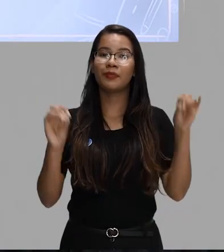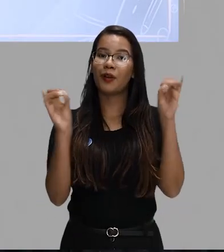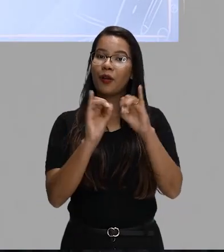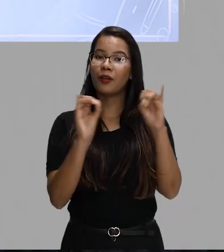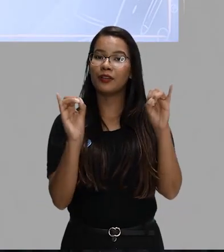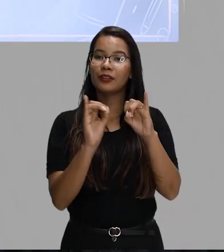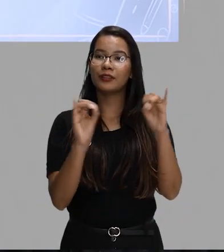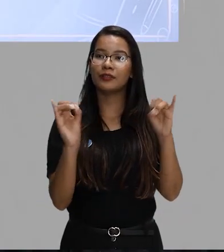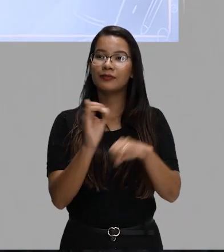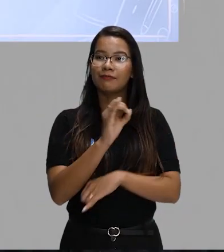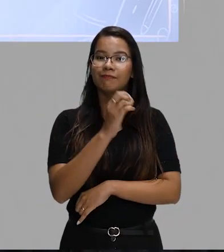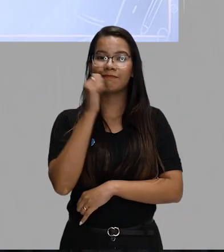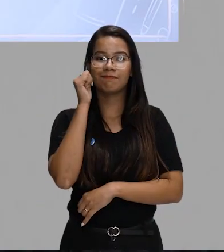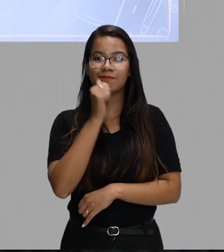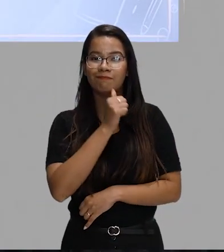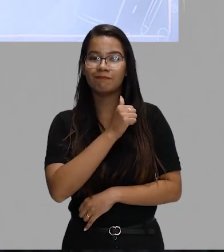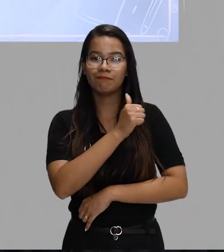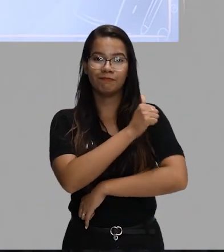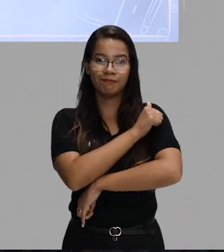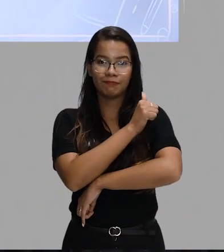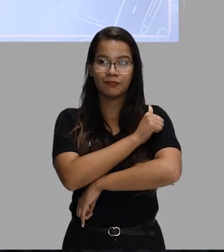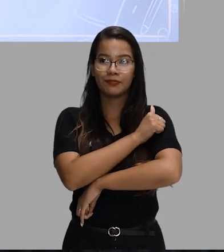Olá, aluna. Olá, aluno.